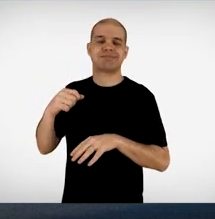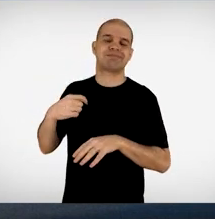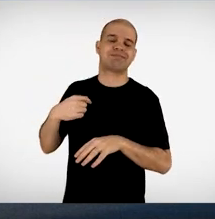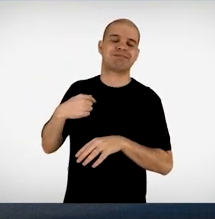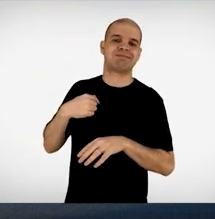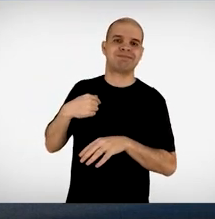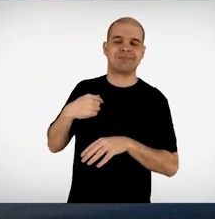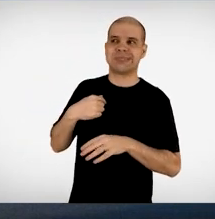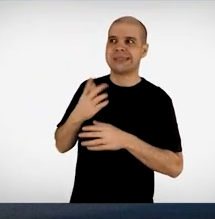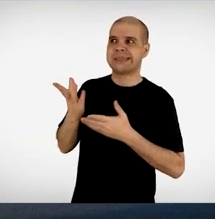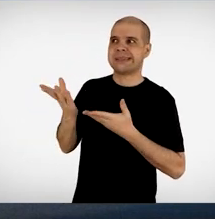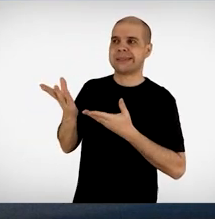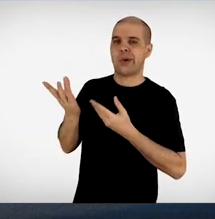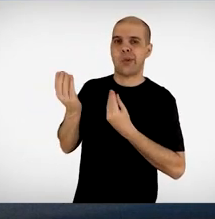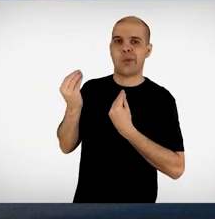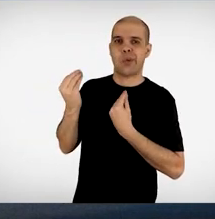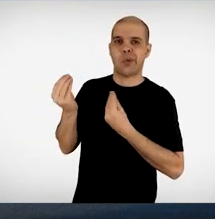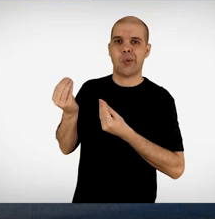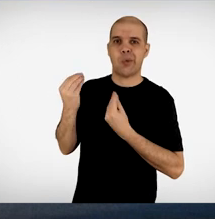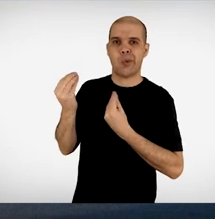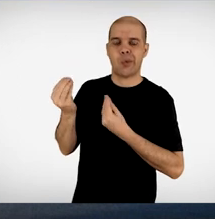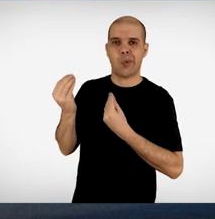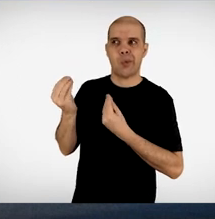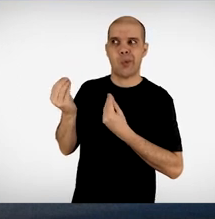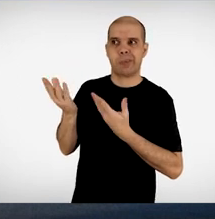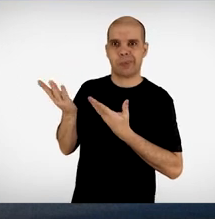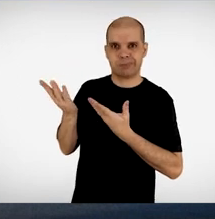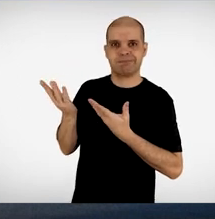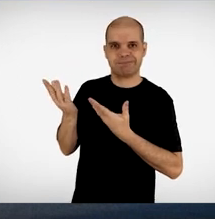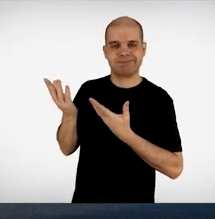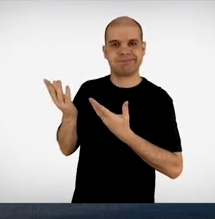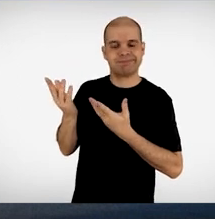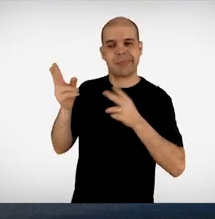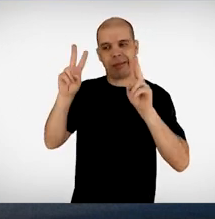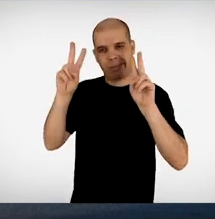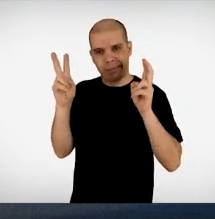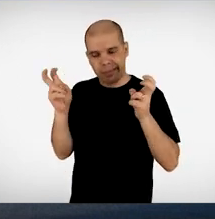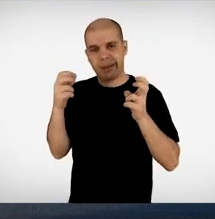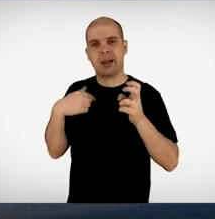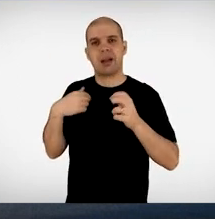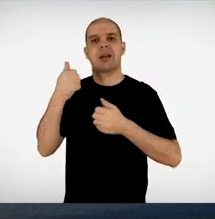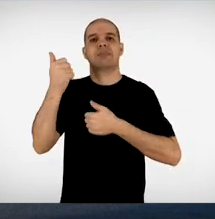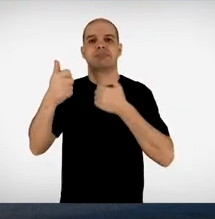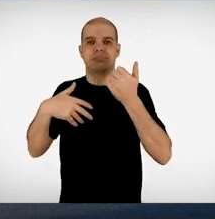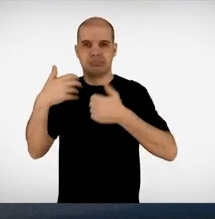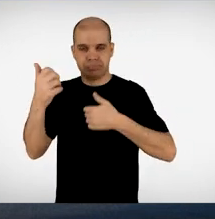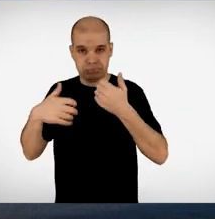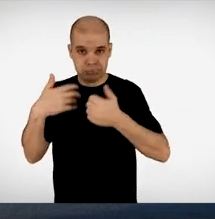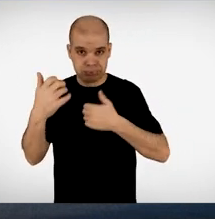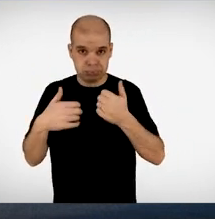ponto cego, porque estava muito perto. E eu acho que eu consegui falar mais da minha mãe quando eu engravidei. Aí foi